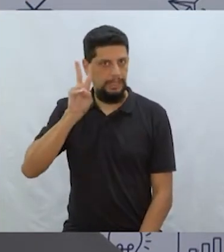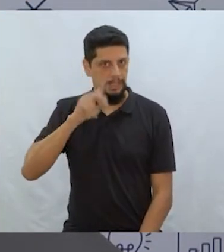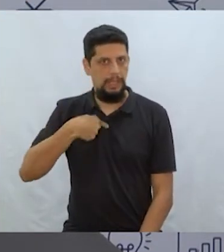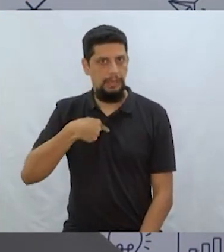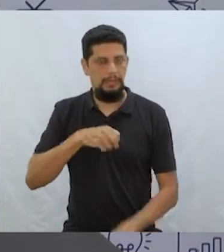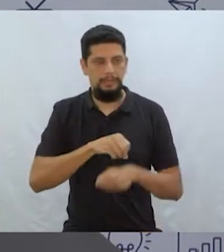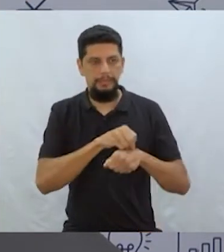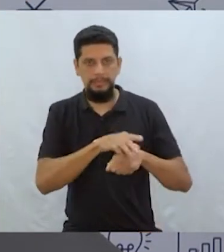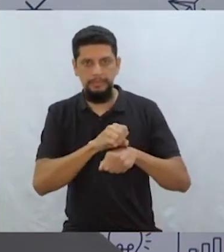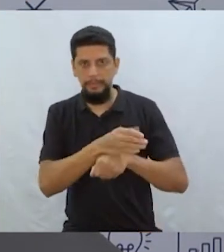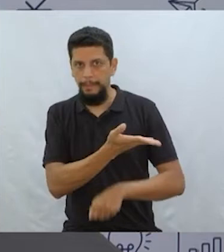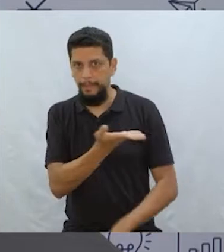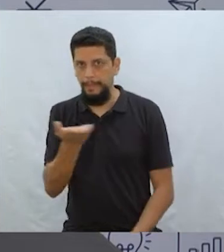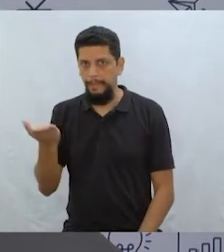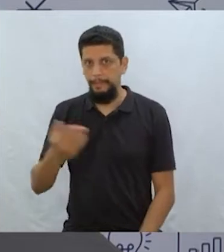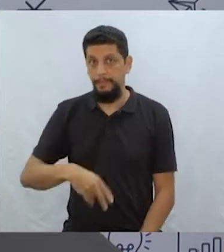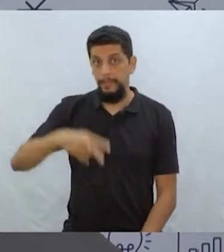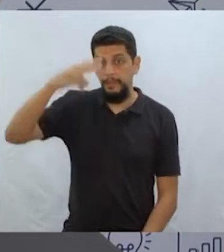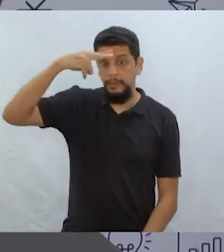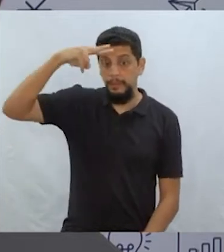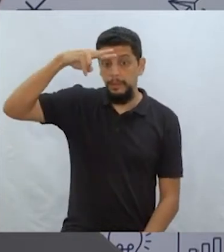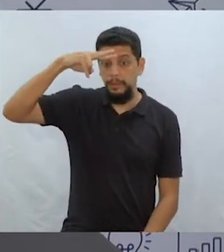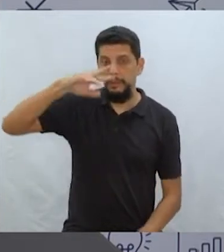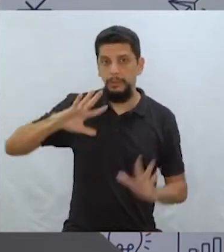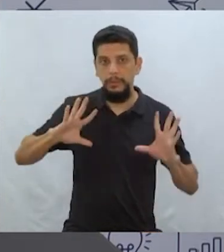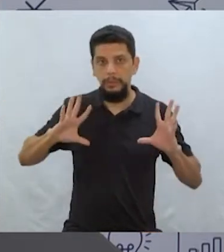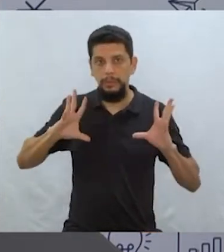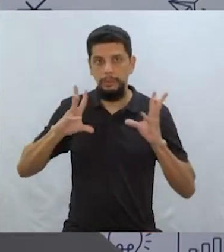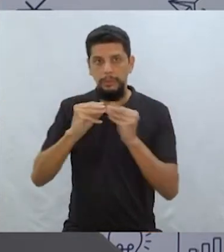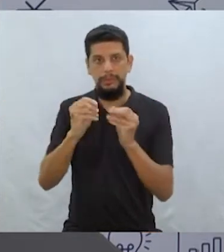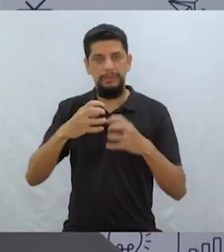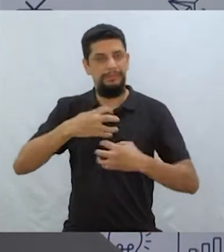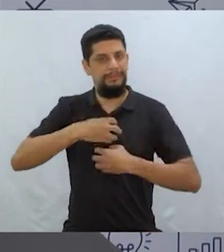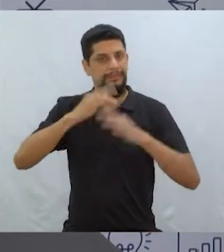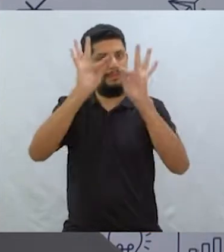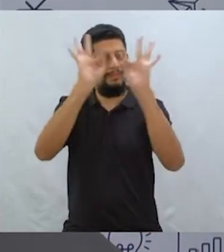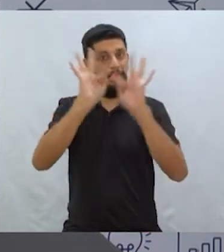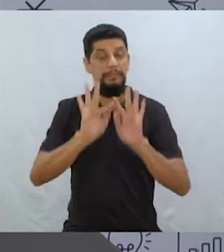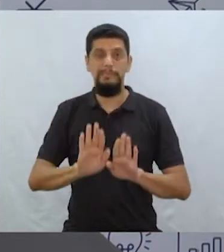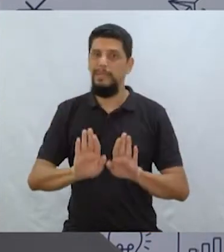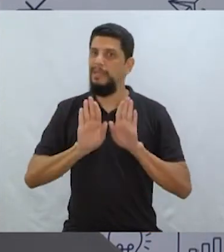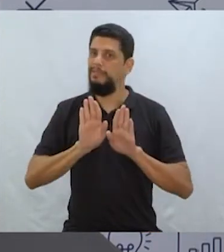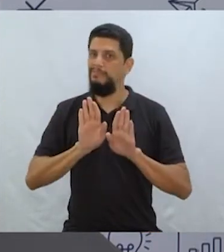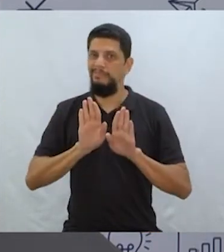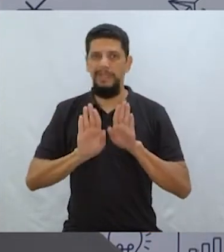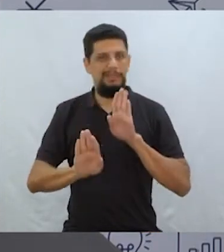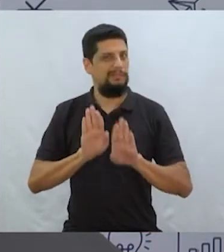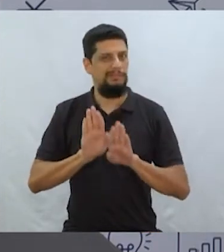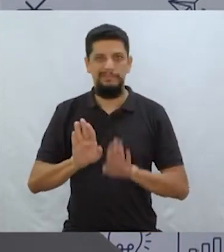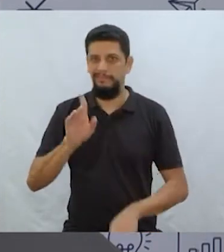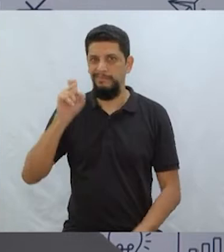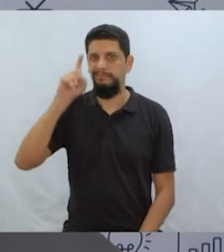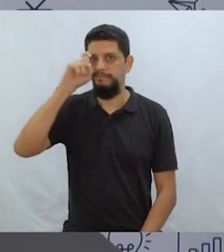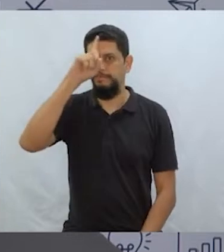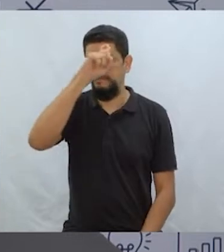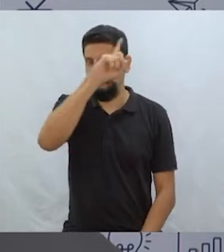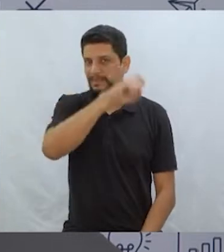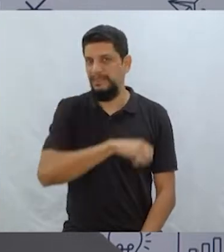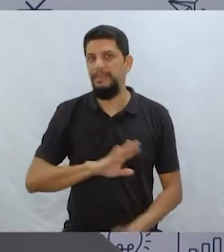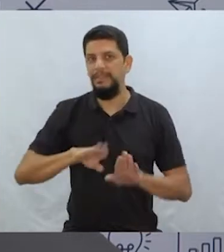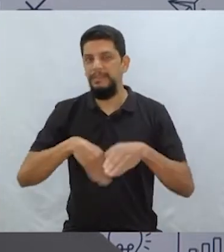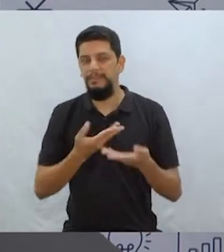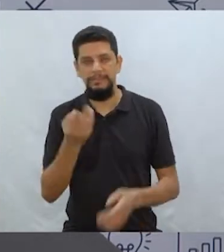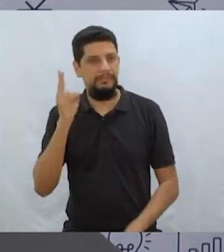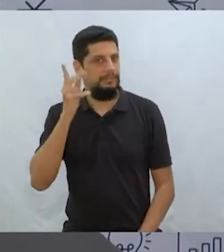lembrado talvez eu vou te dar uma dica era a história em que todos estavam felizes mas nem tanto